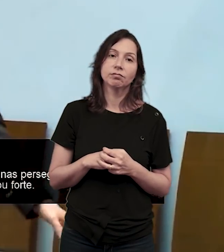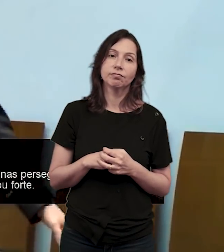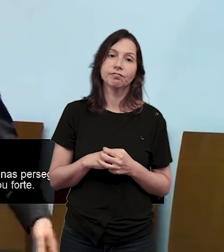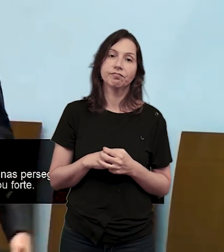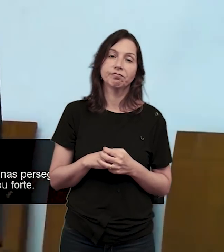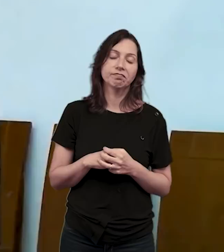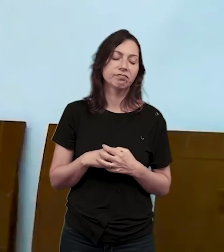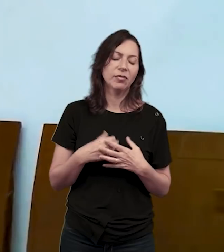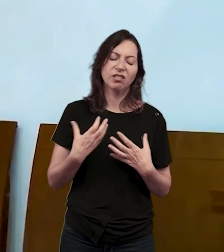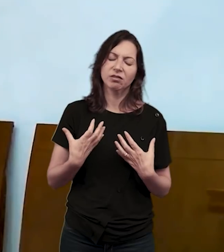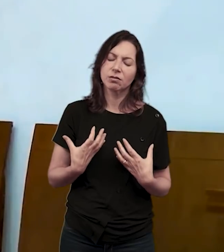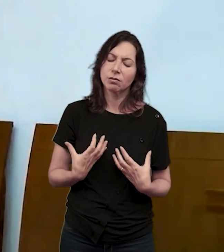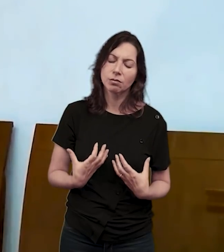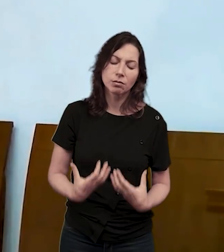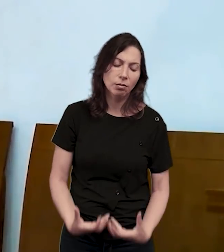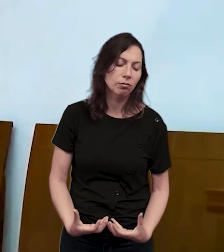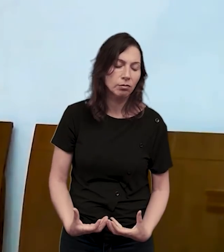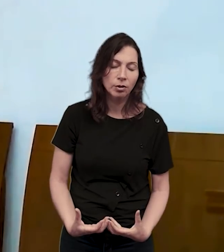Esgotado.